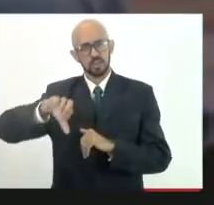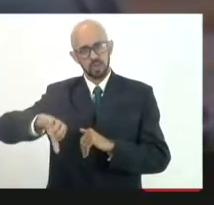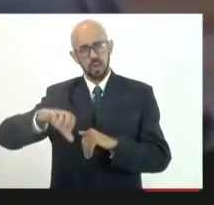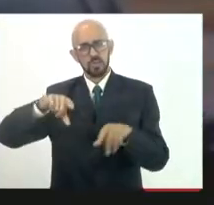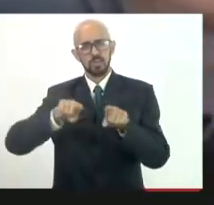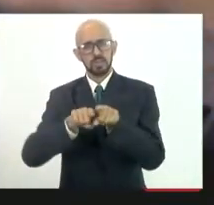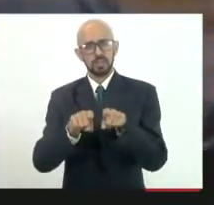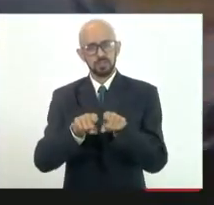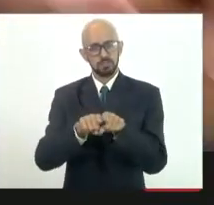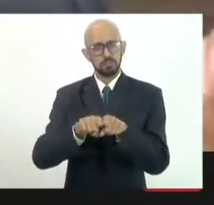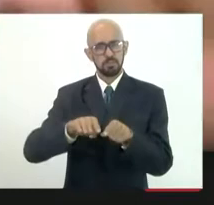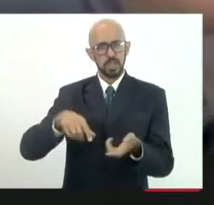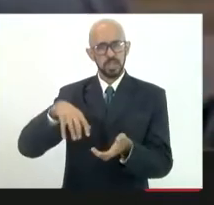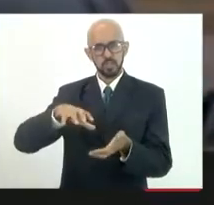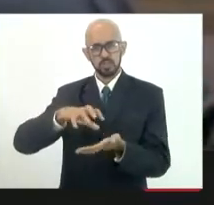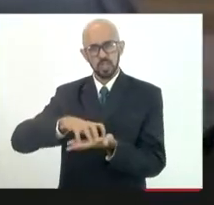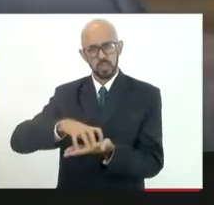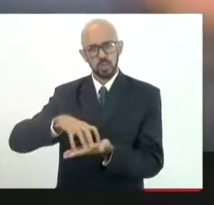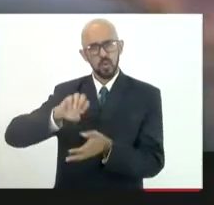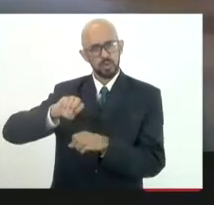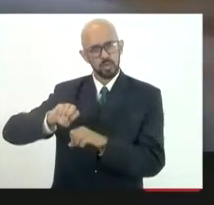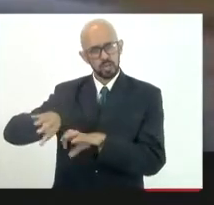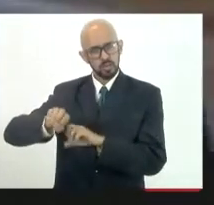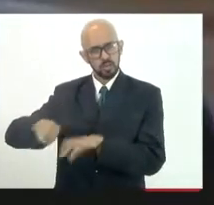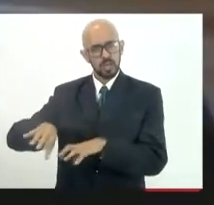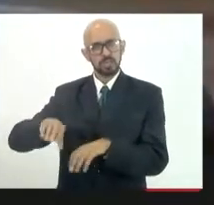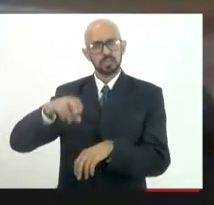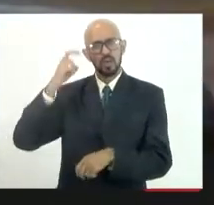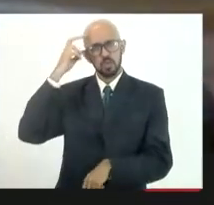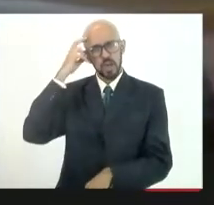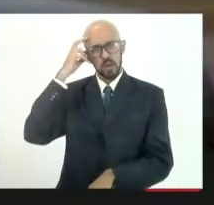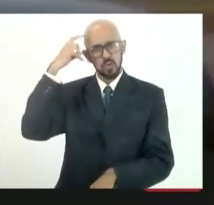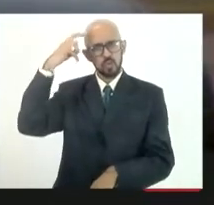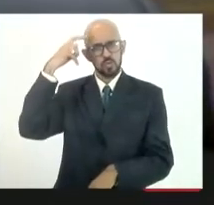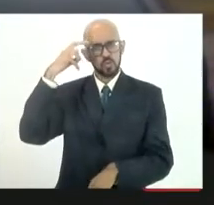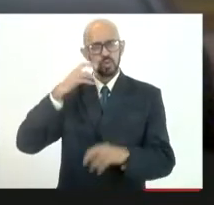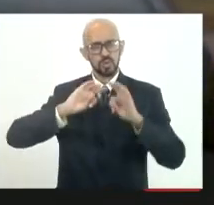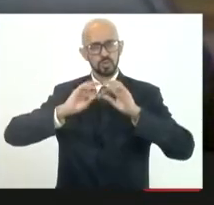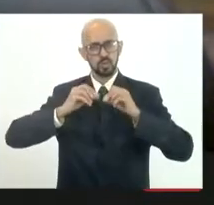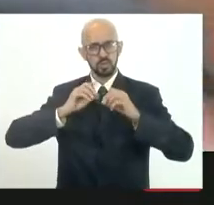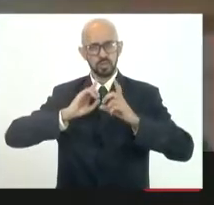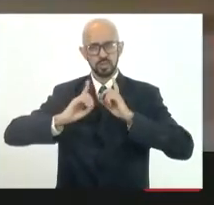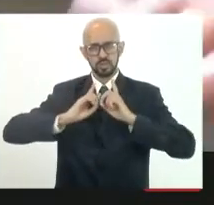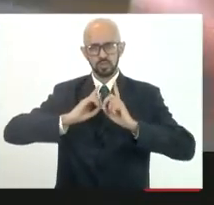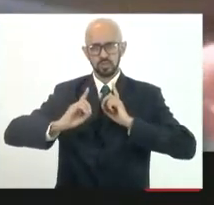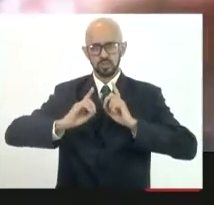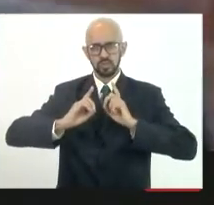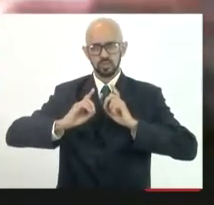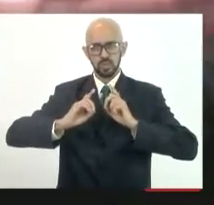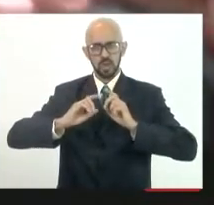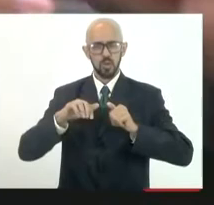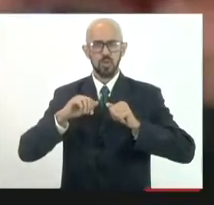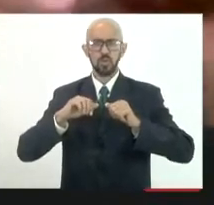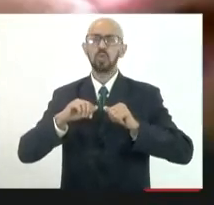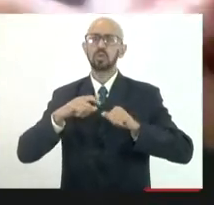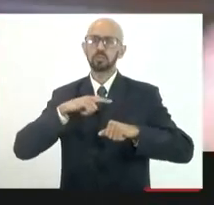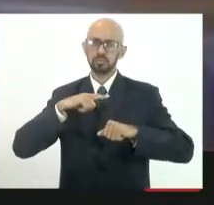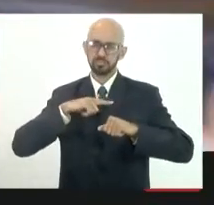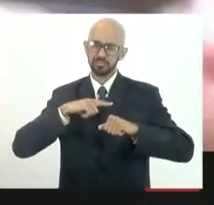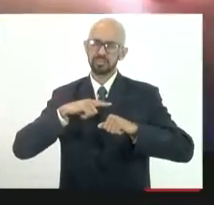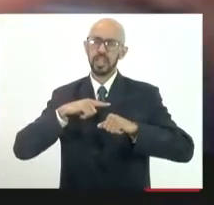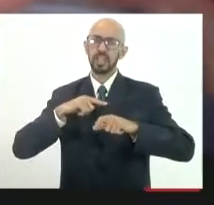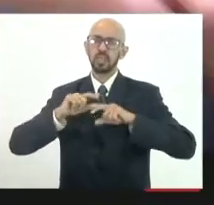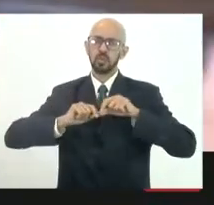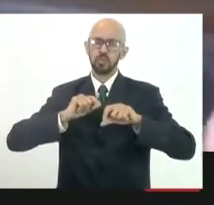da educação, com embates no campo da cultura, e toda essa linha promocional, né, que passa pela questões